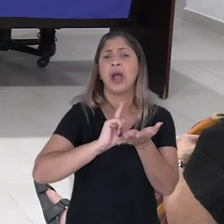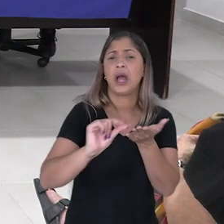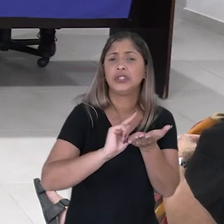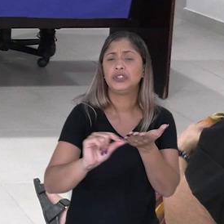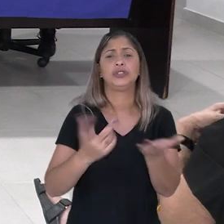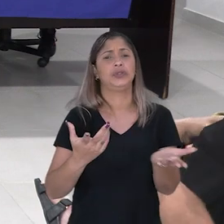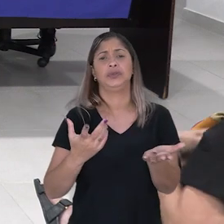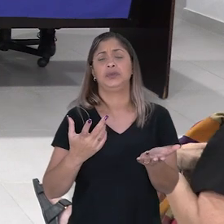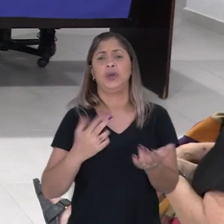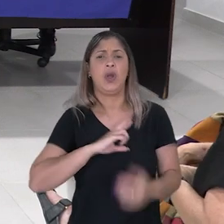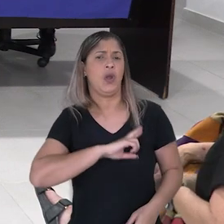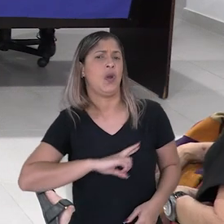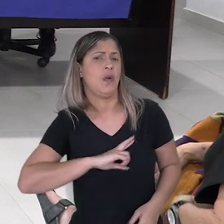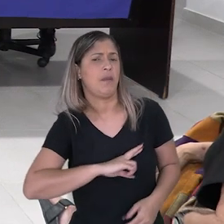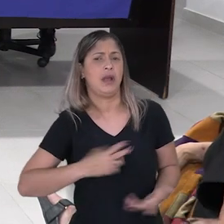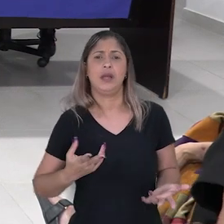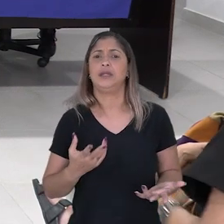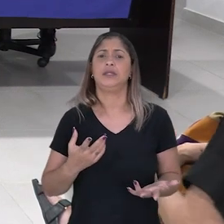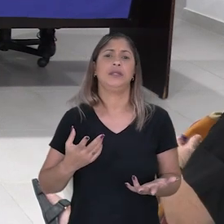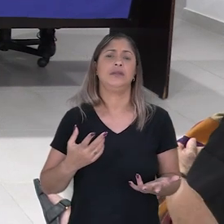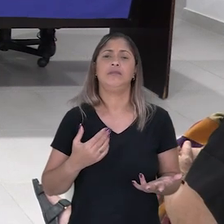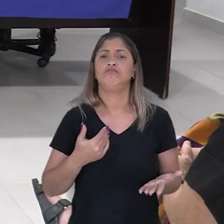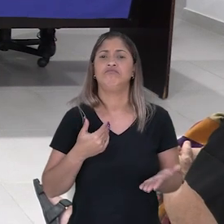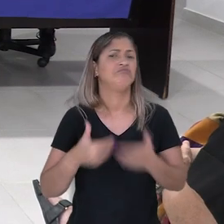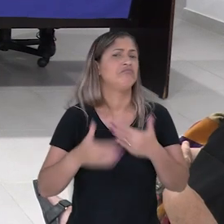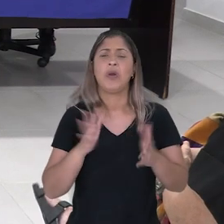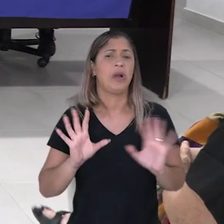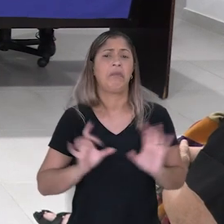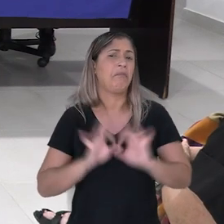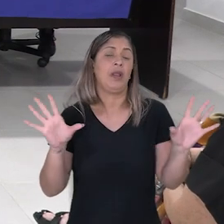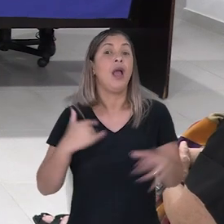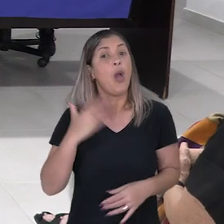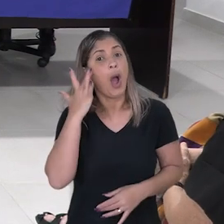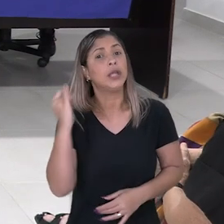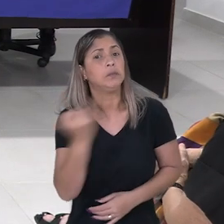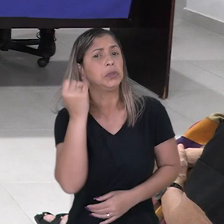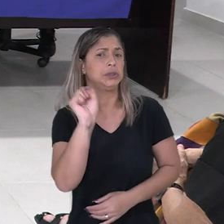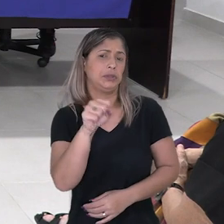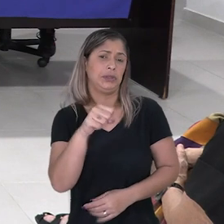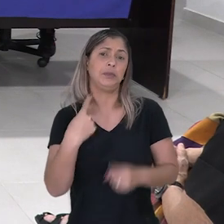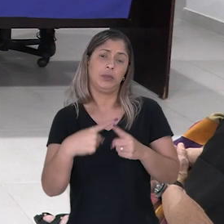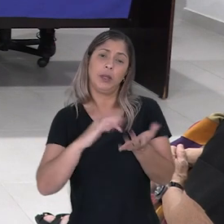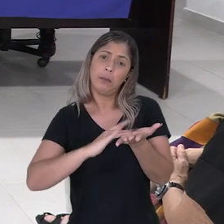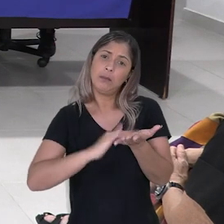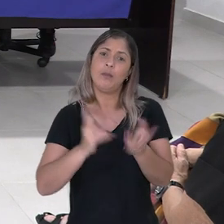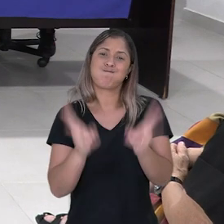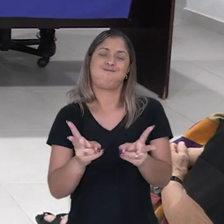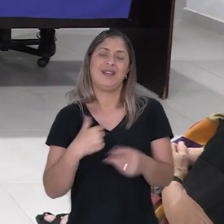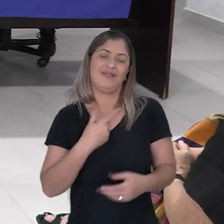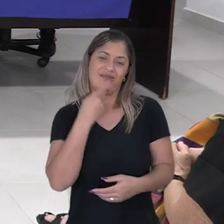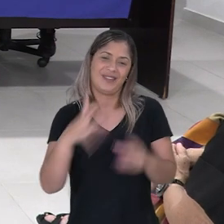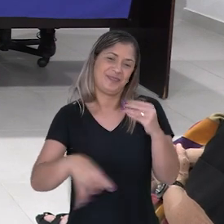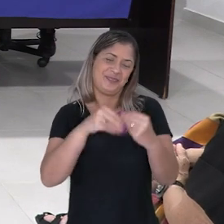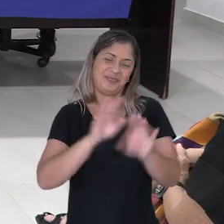científico, seja um romance de ficção, seja o que for. Eu acho importante, sim, que o Braille se mantenha. É só isso que eu